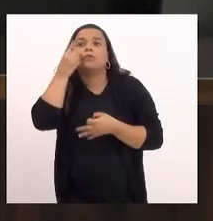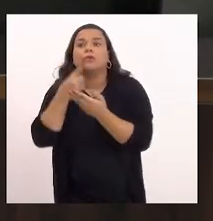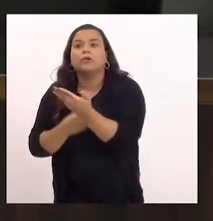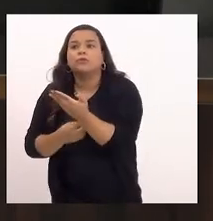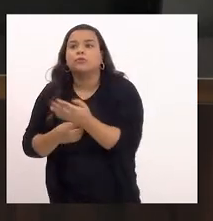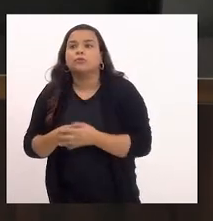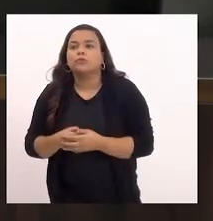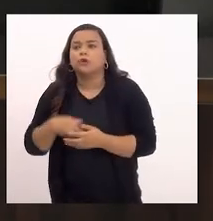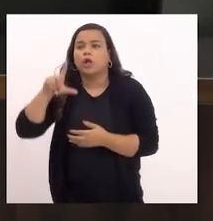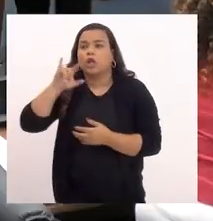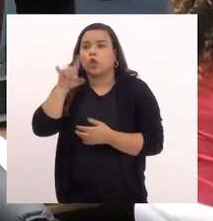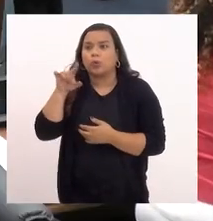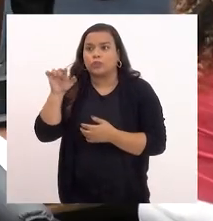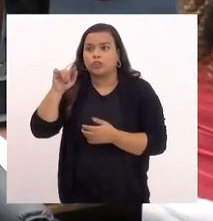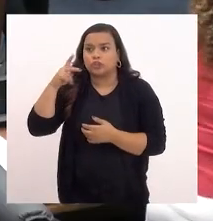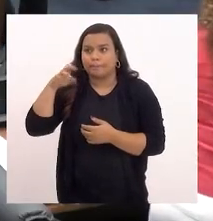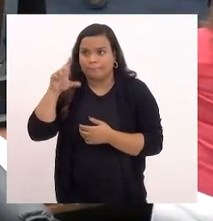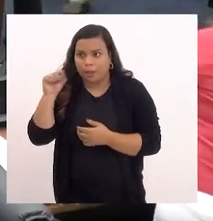Luiz Paula.